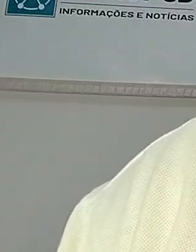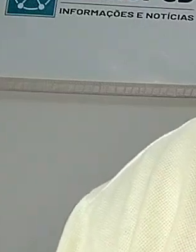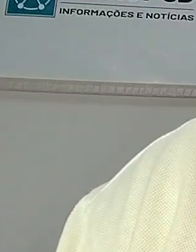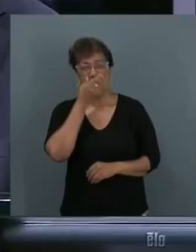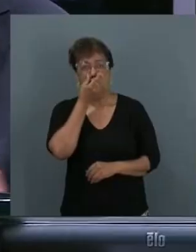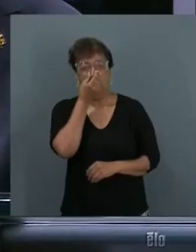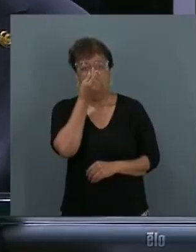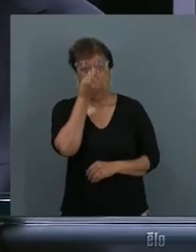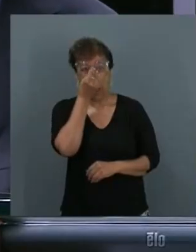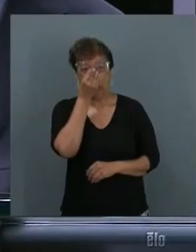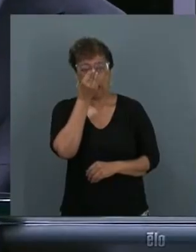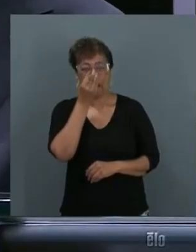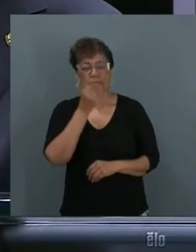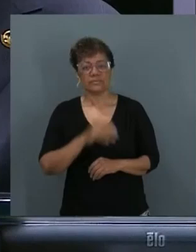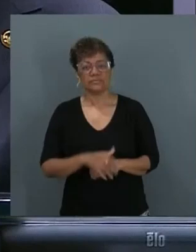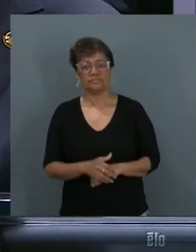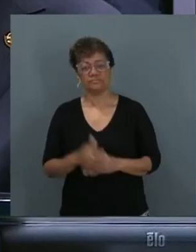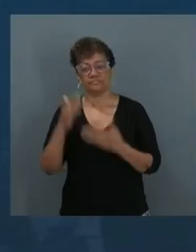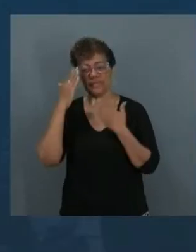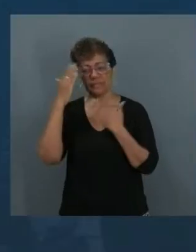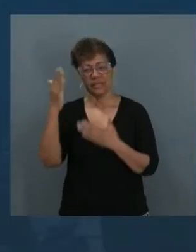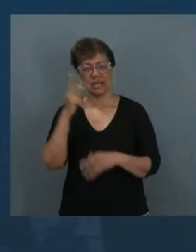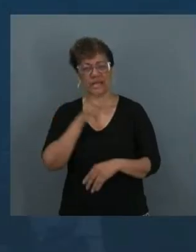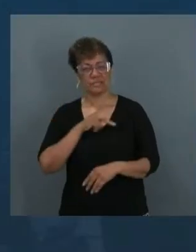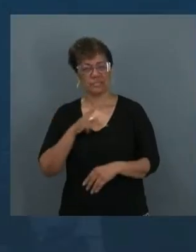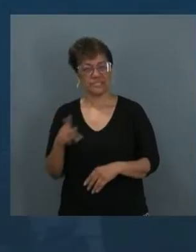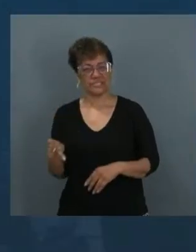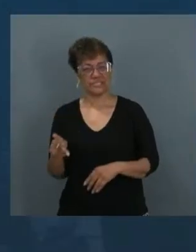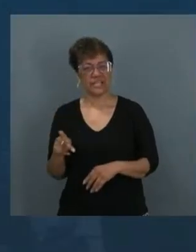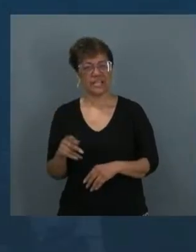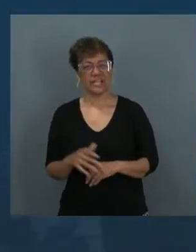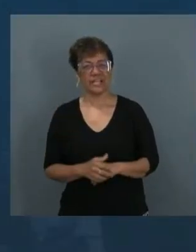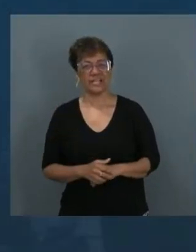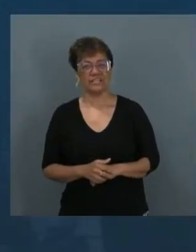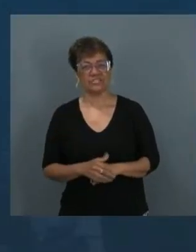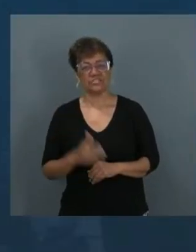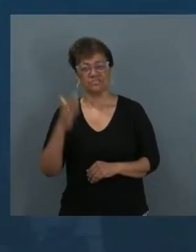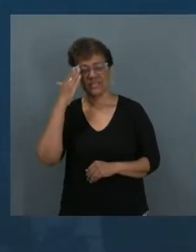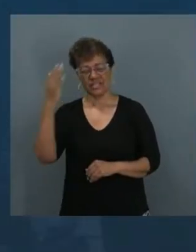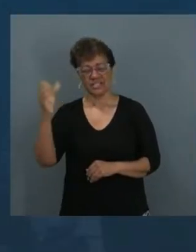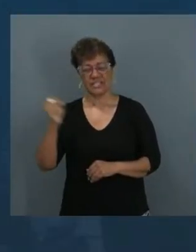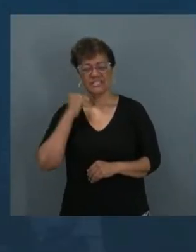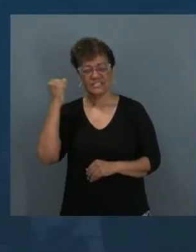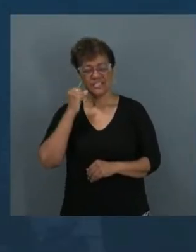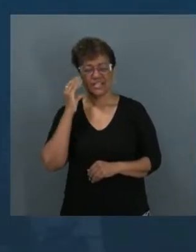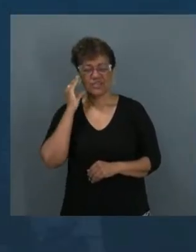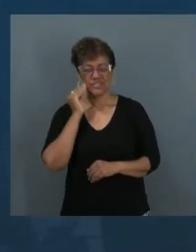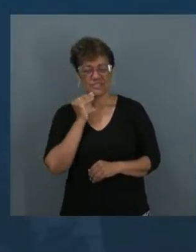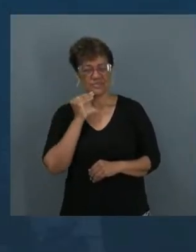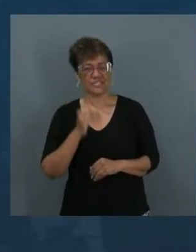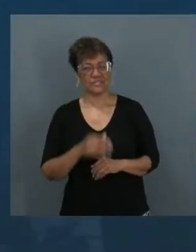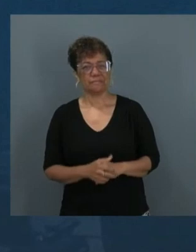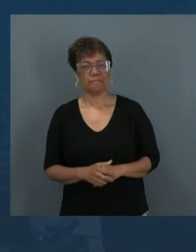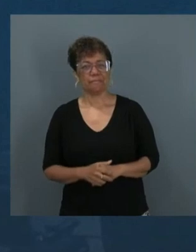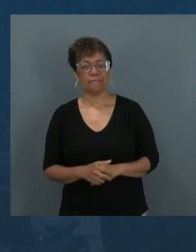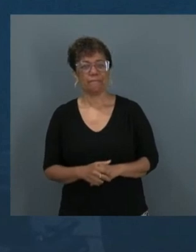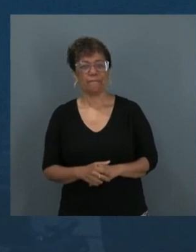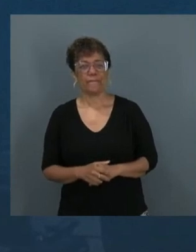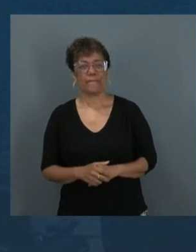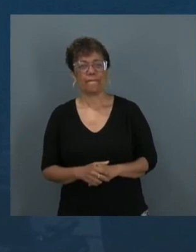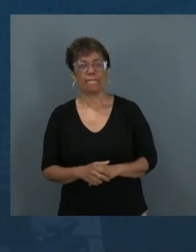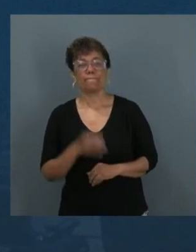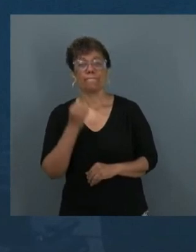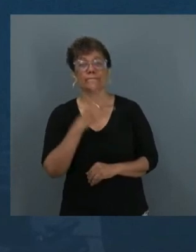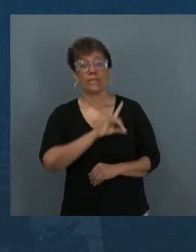Isalci Lucas. Muito obrigada, presidente. Agradeço ao senador Isalci pela gentileza. Queria dar bom dia